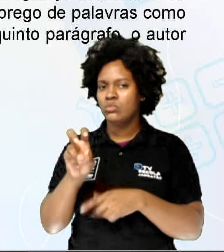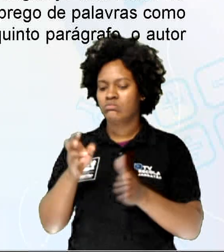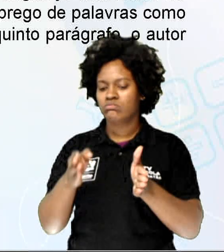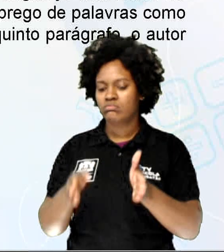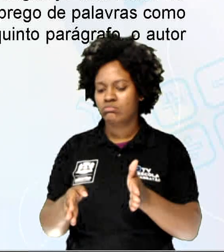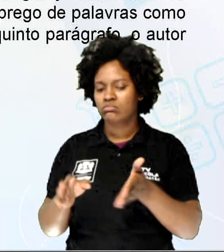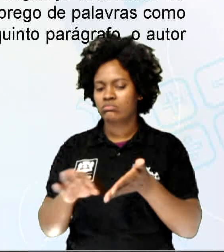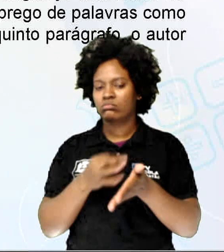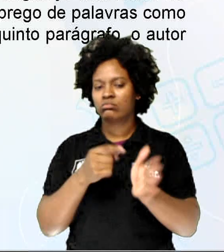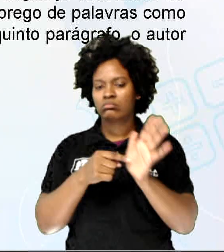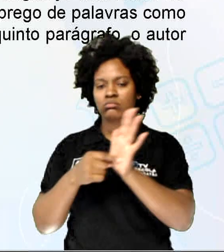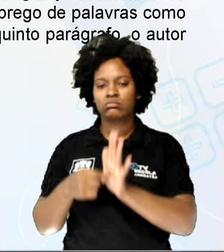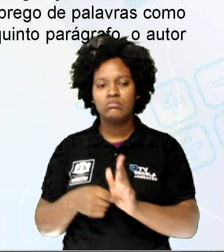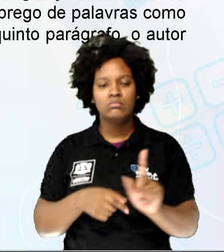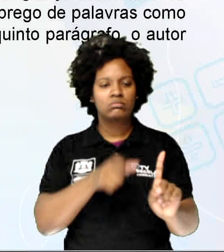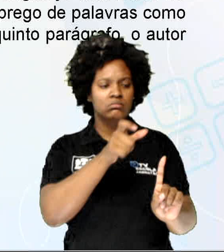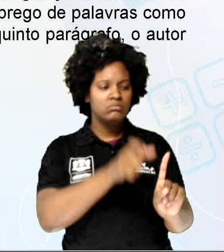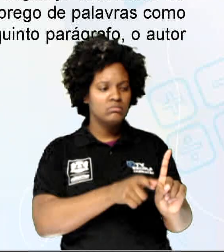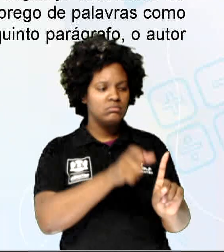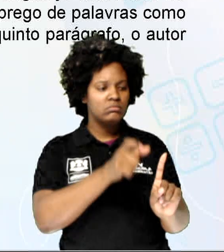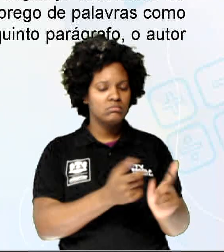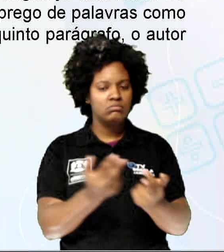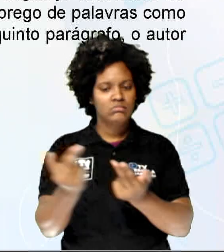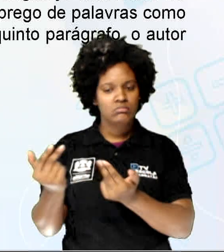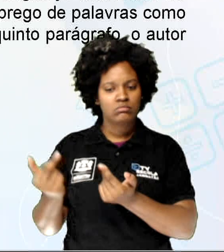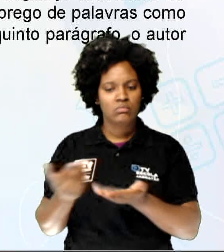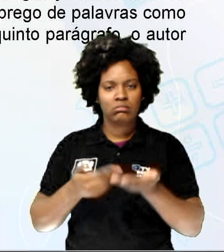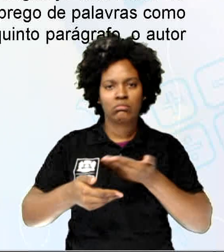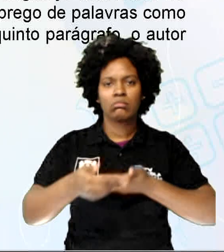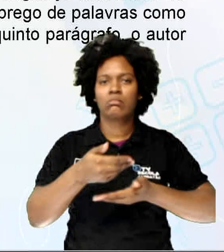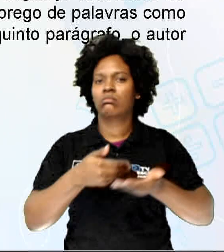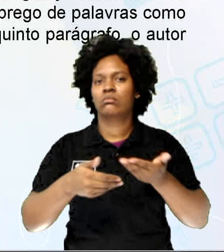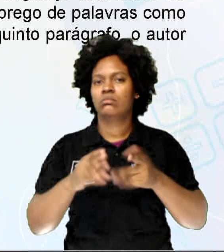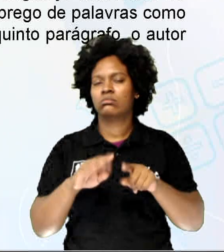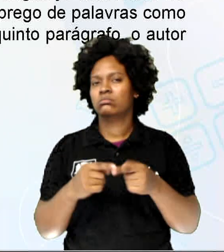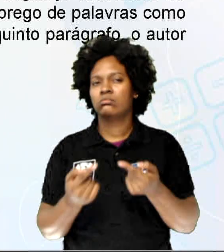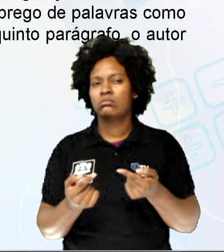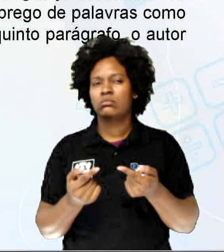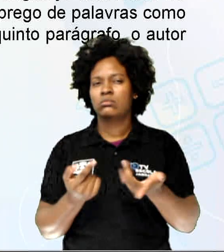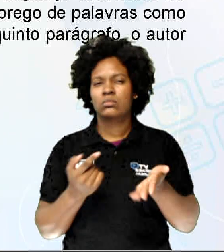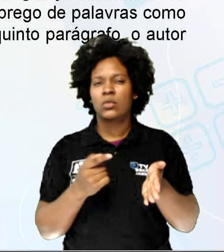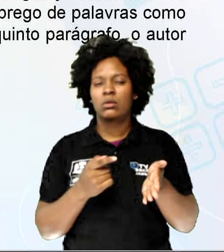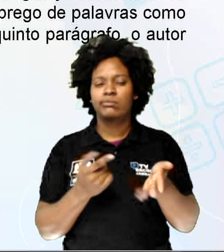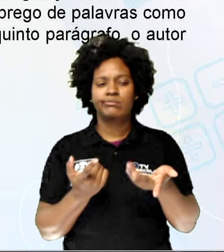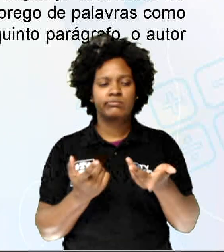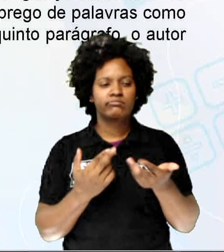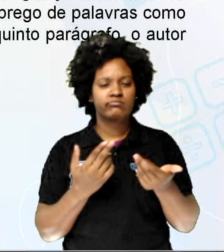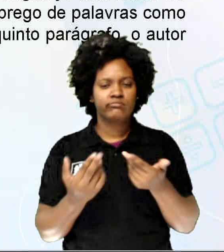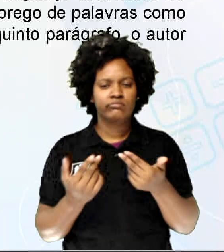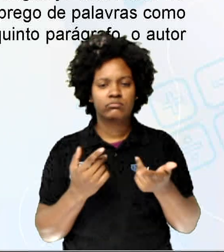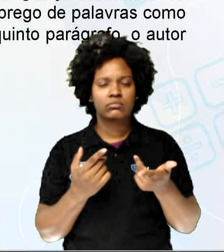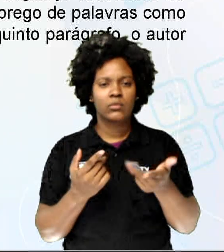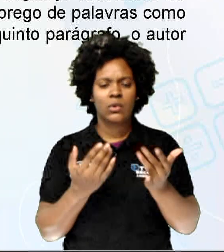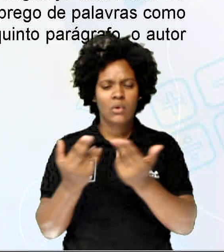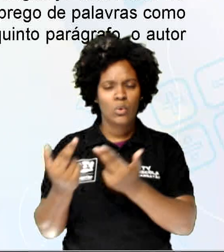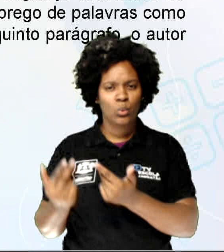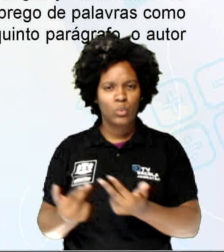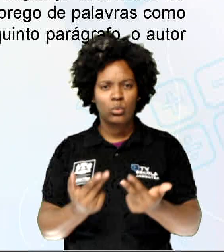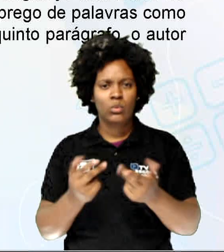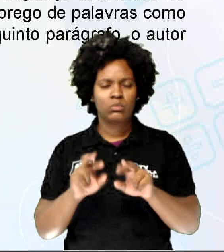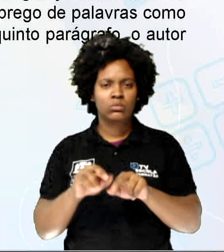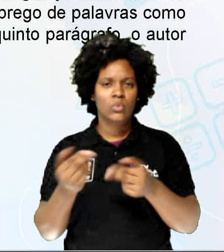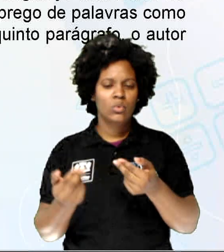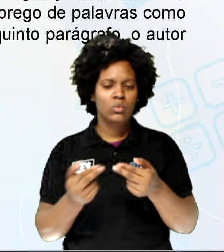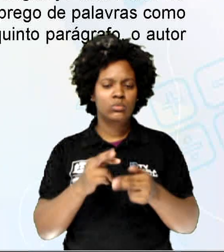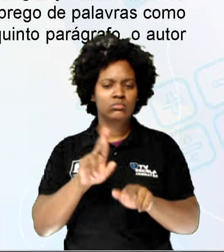que as personagens são semelhantes entre si. Bom, essa questão de semelhança ou de